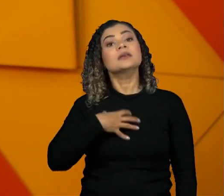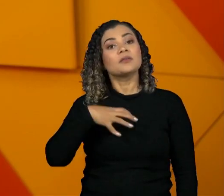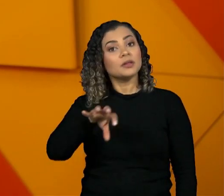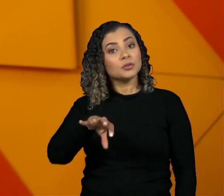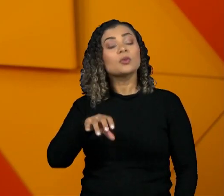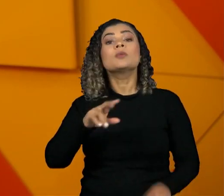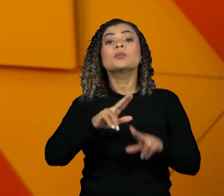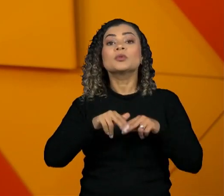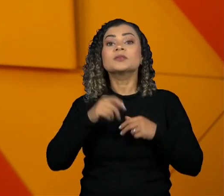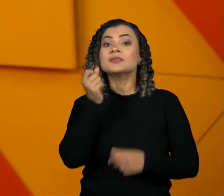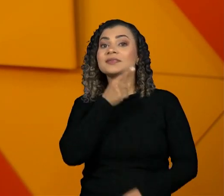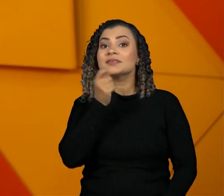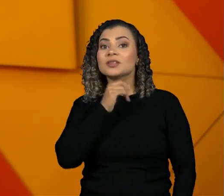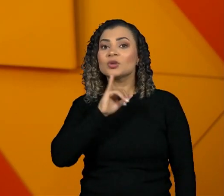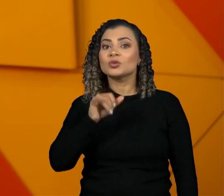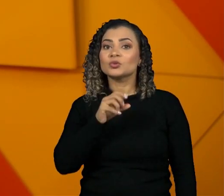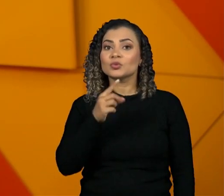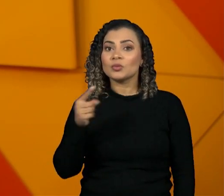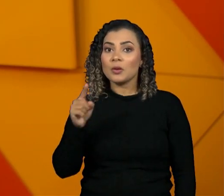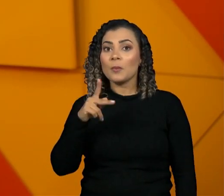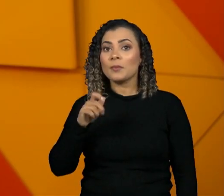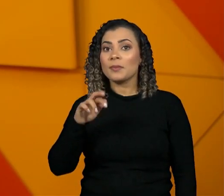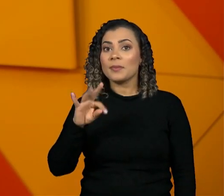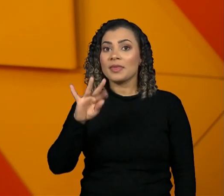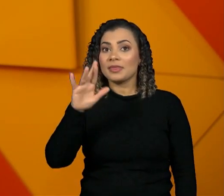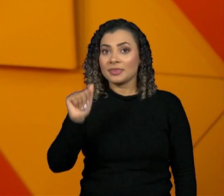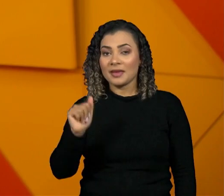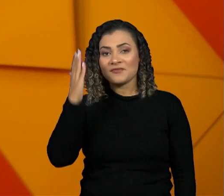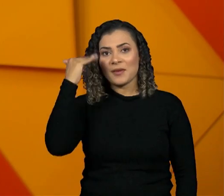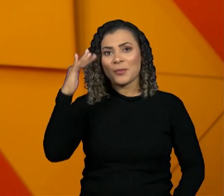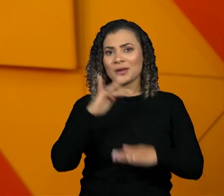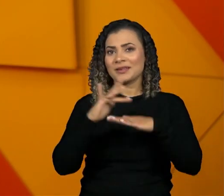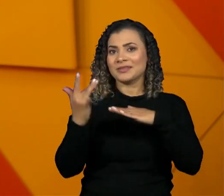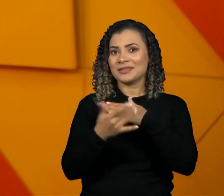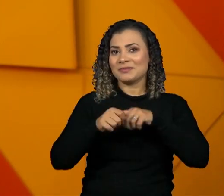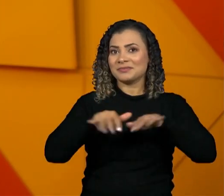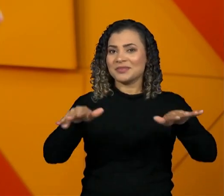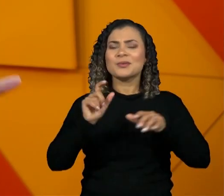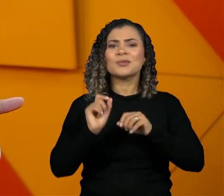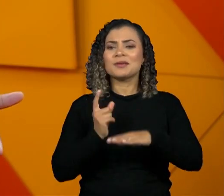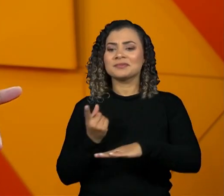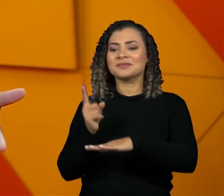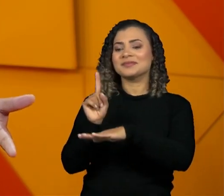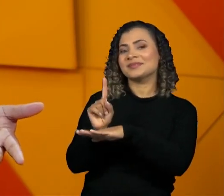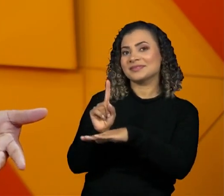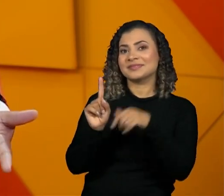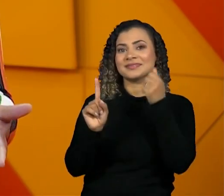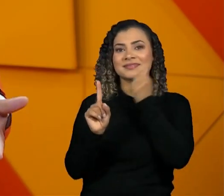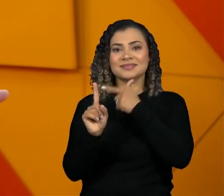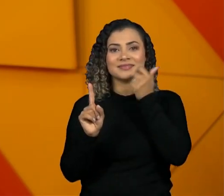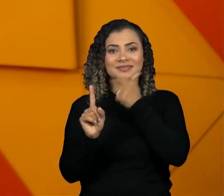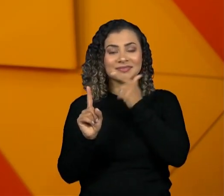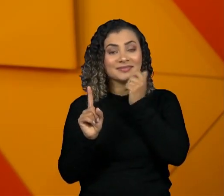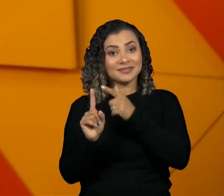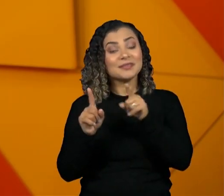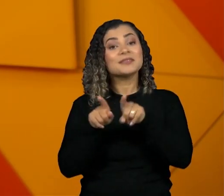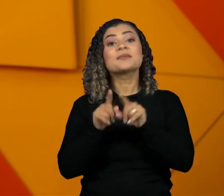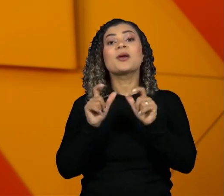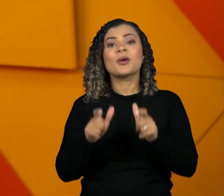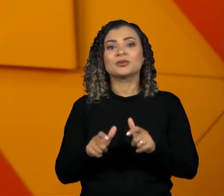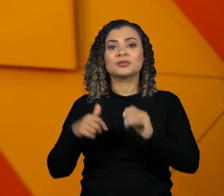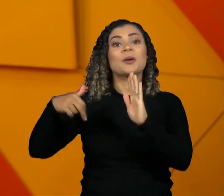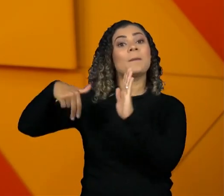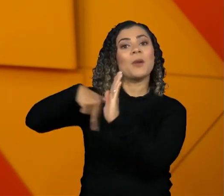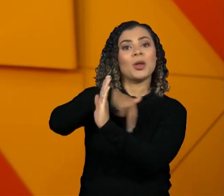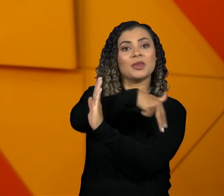João Pimenta está se destacando nas redes sociais e em suas participações que vão se tornando cada vez mais frequentes ali no Porta dos